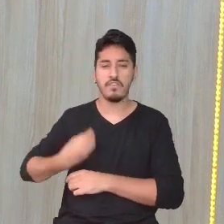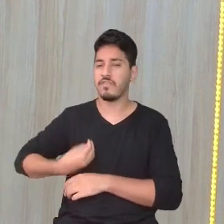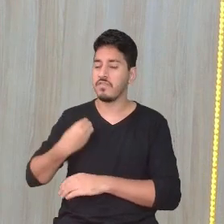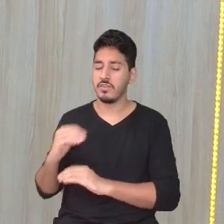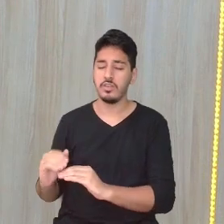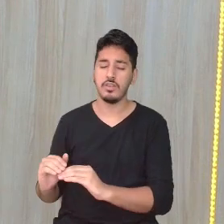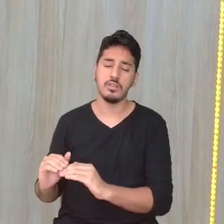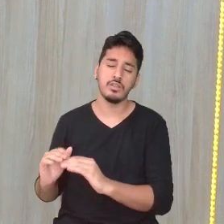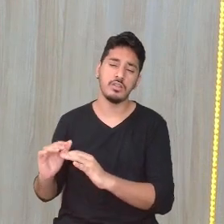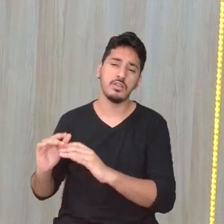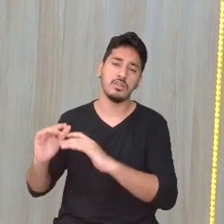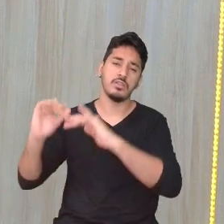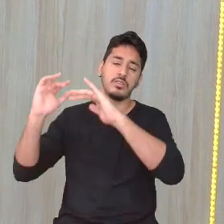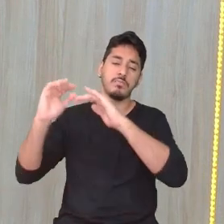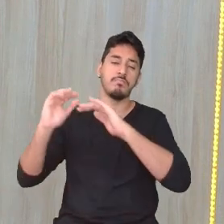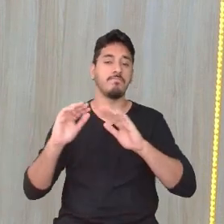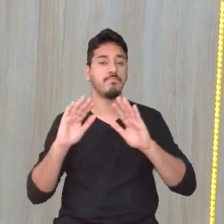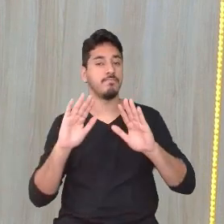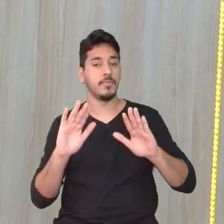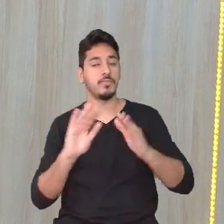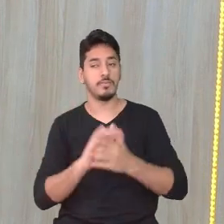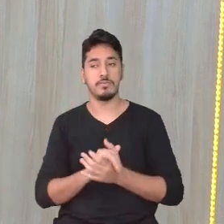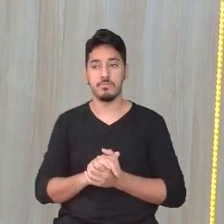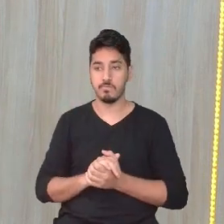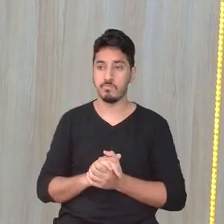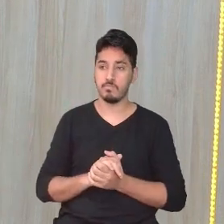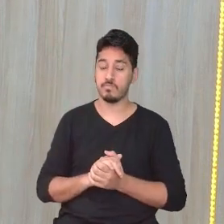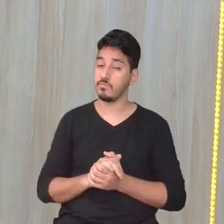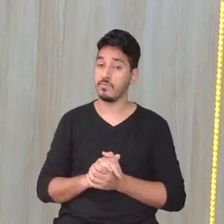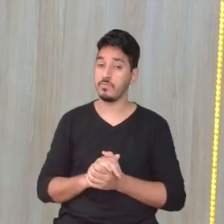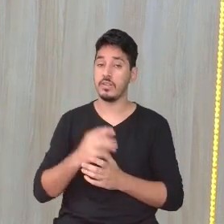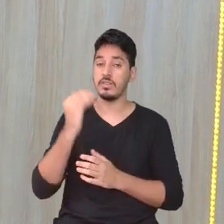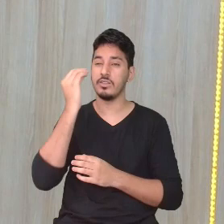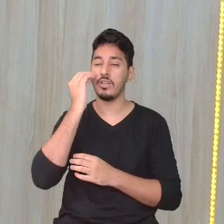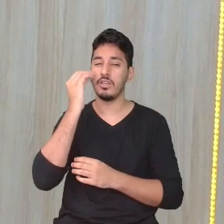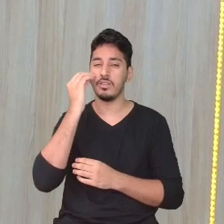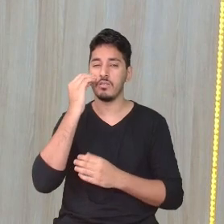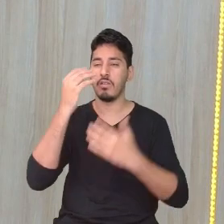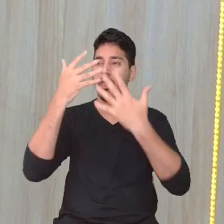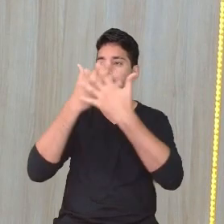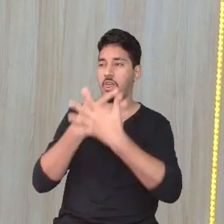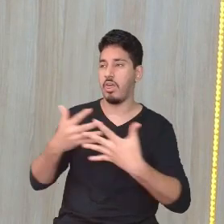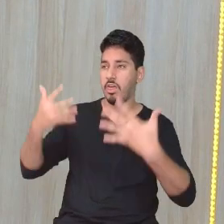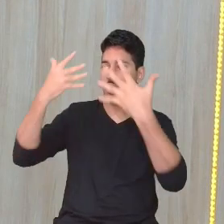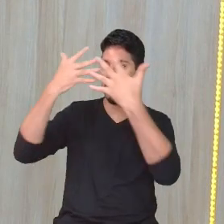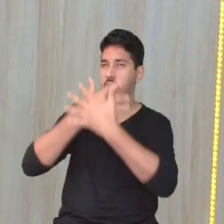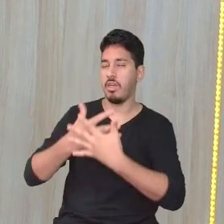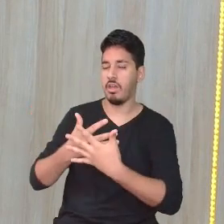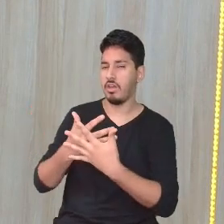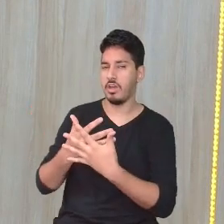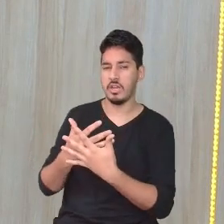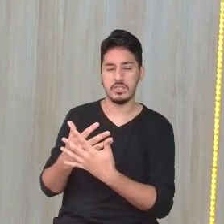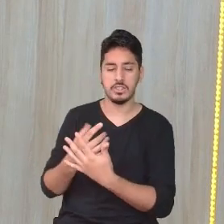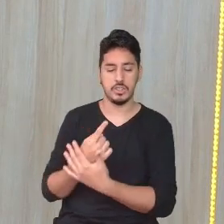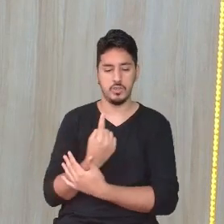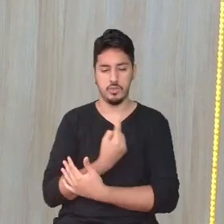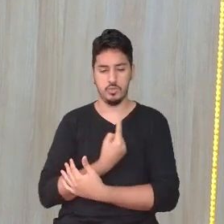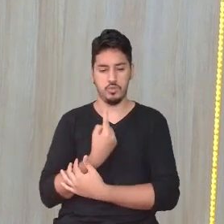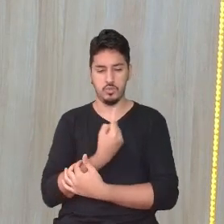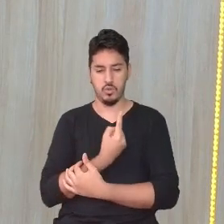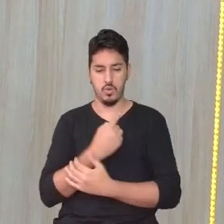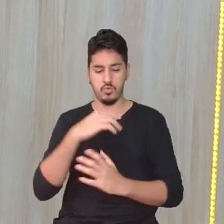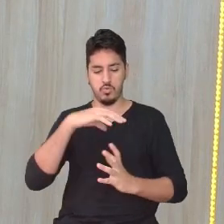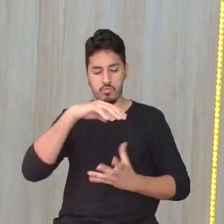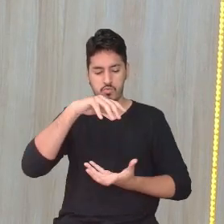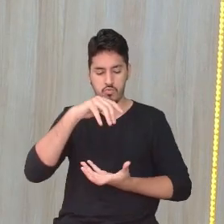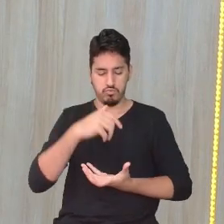toda a vida. Só que, cada vez mais, tentam nos convencer de que a gente está só no